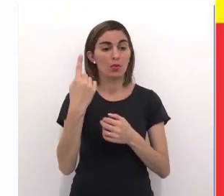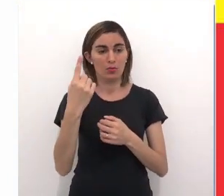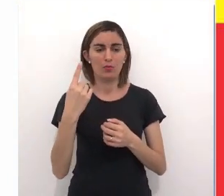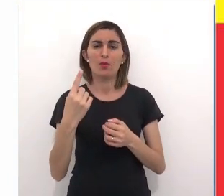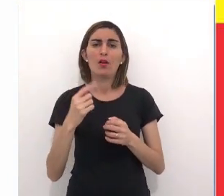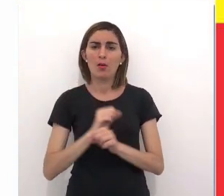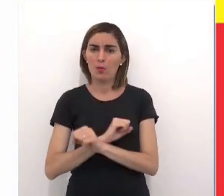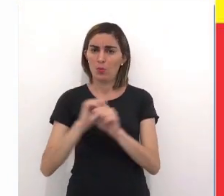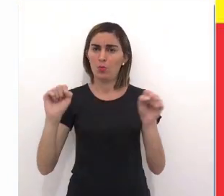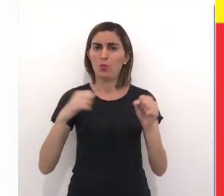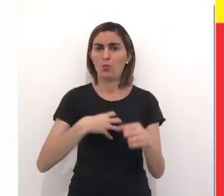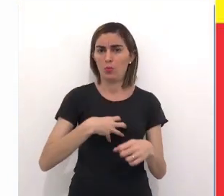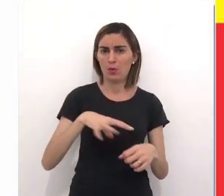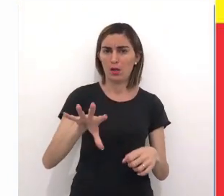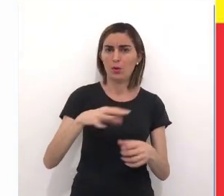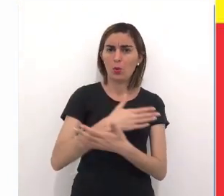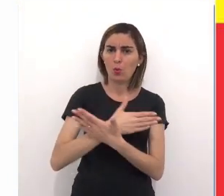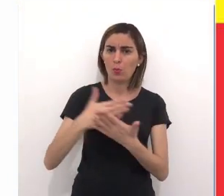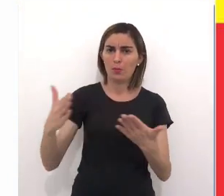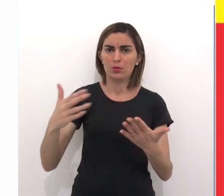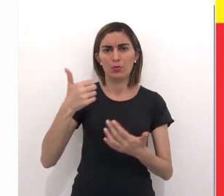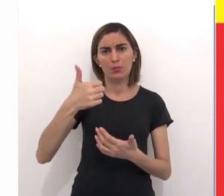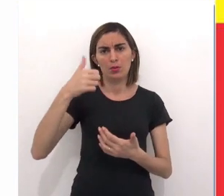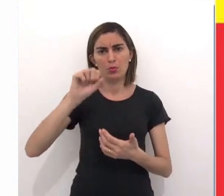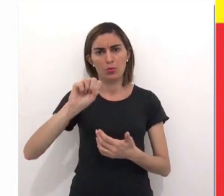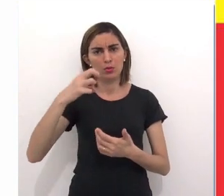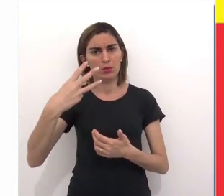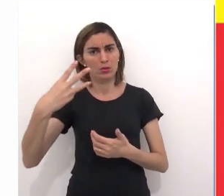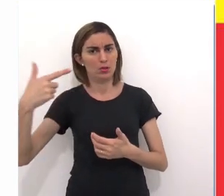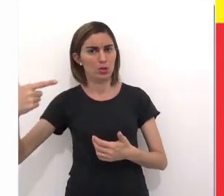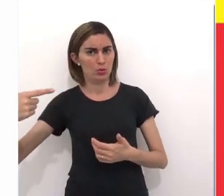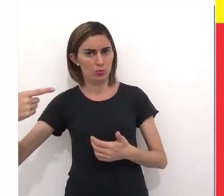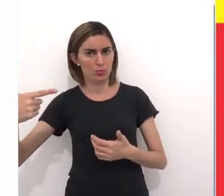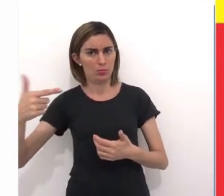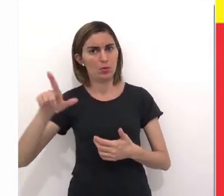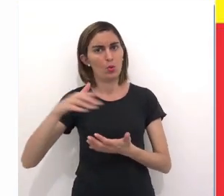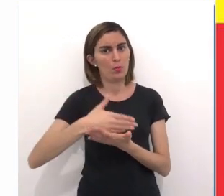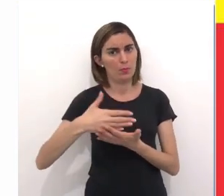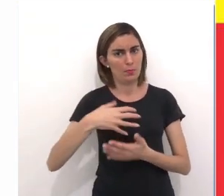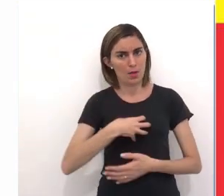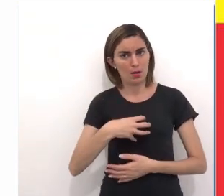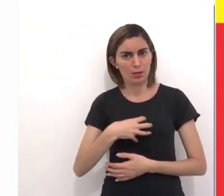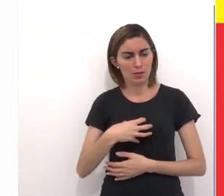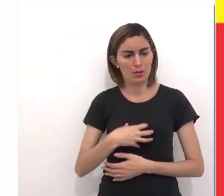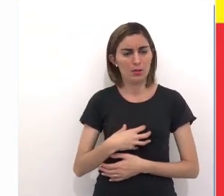veio finalmente eclodir na Bahia em 1832.